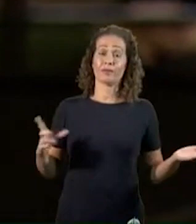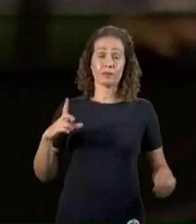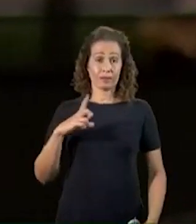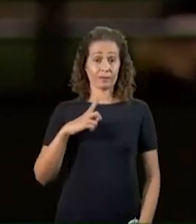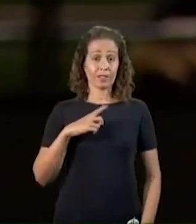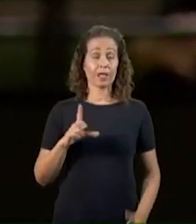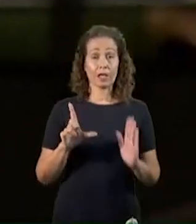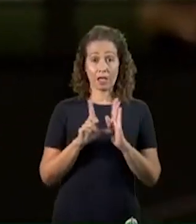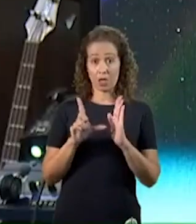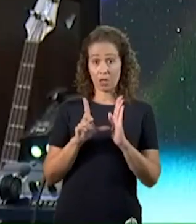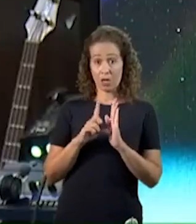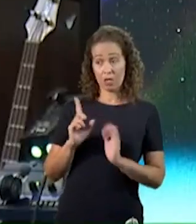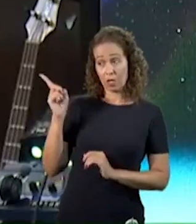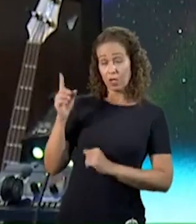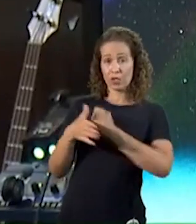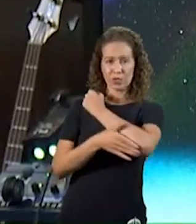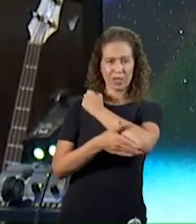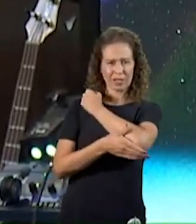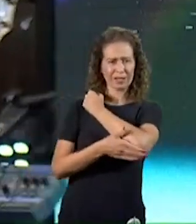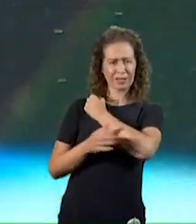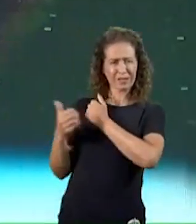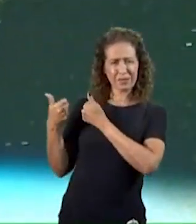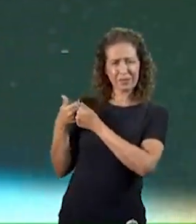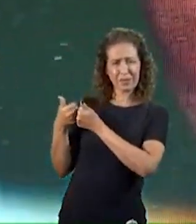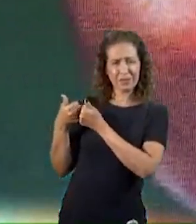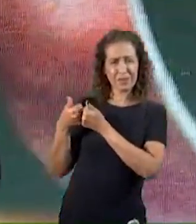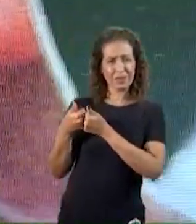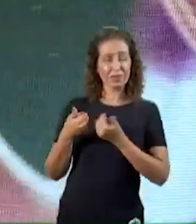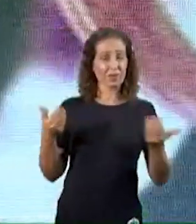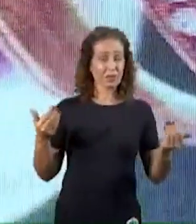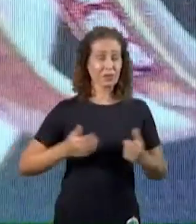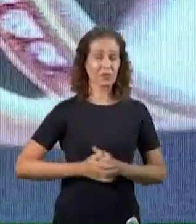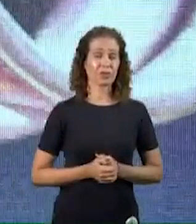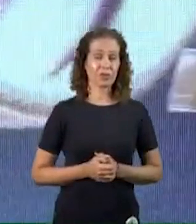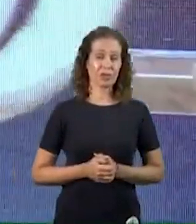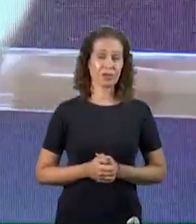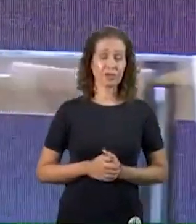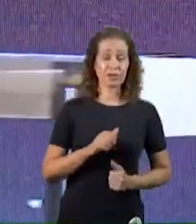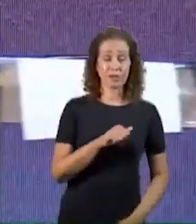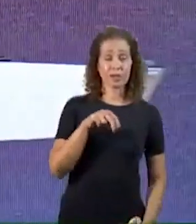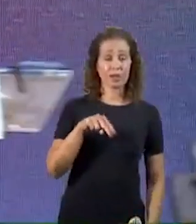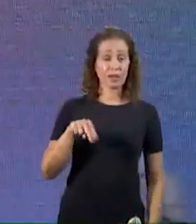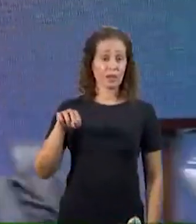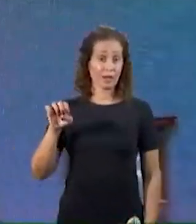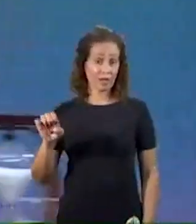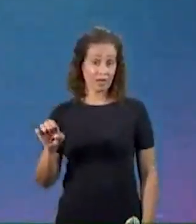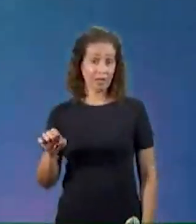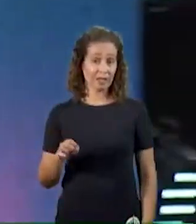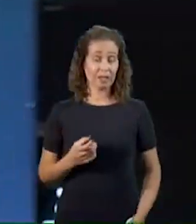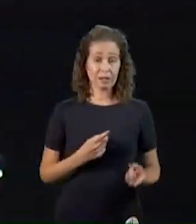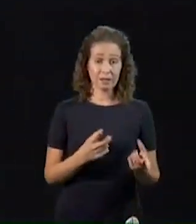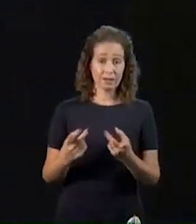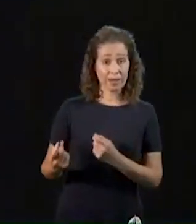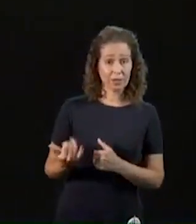aqui, a nossa loja, aqui no quarteirão de cima. E aí, a Anne, que é a vendedora da nossa loja ali, me contou